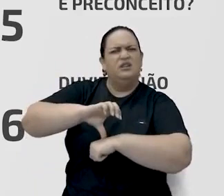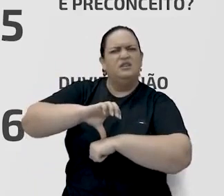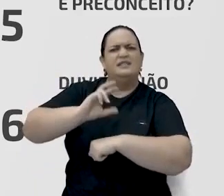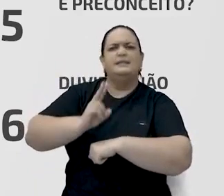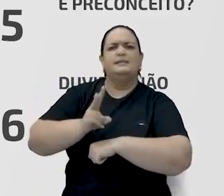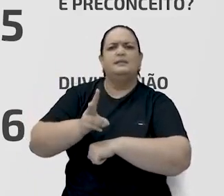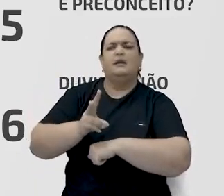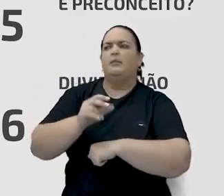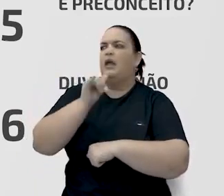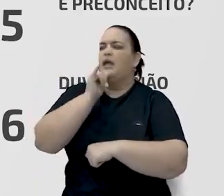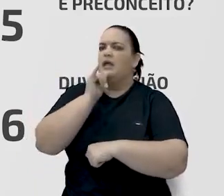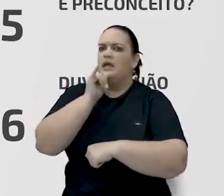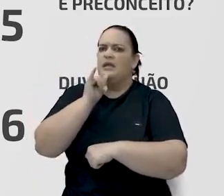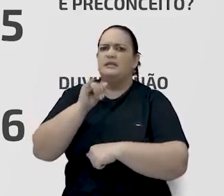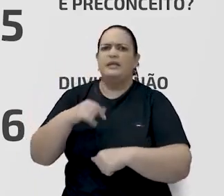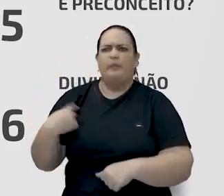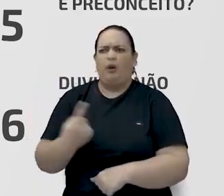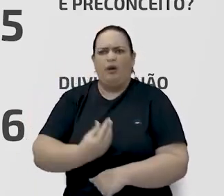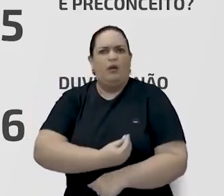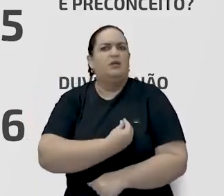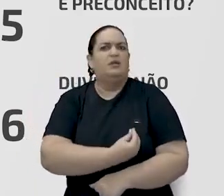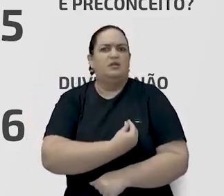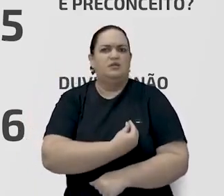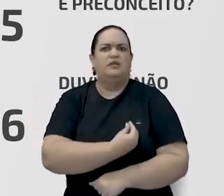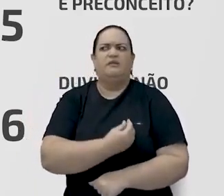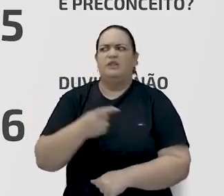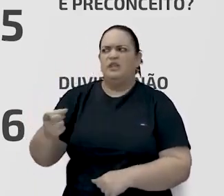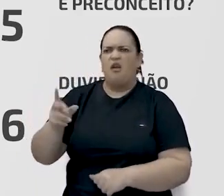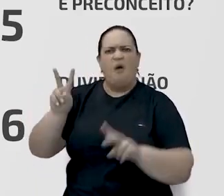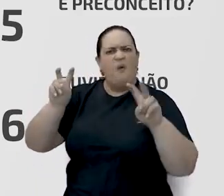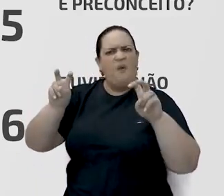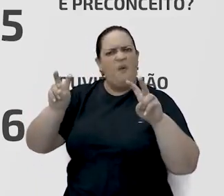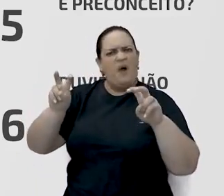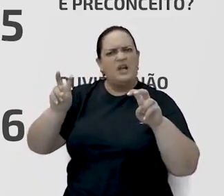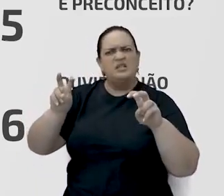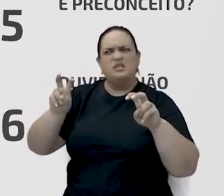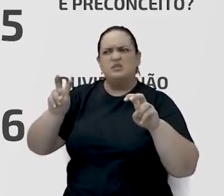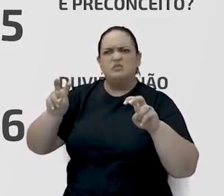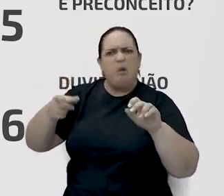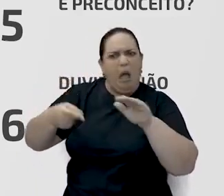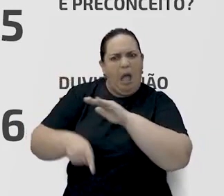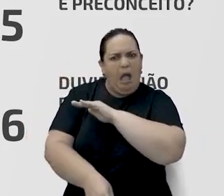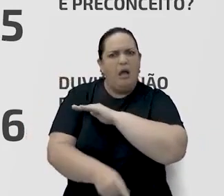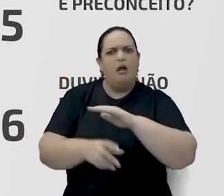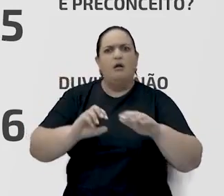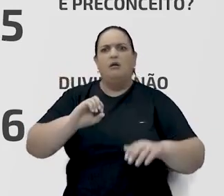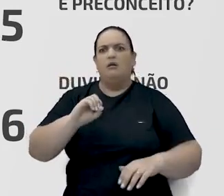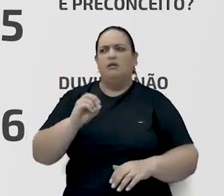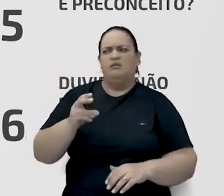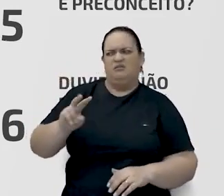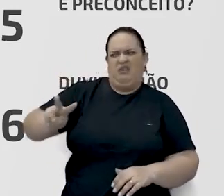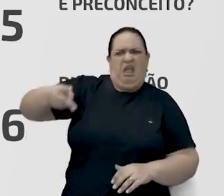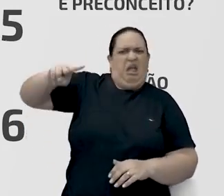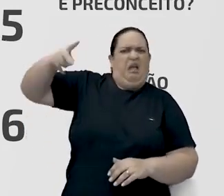ou na nossa vida. Se é algo muito impactante e não tem nenhum outro lugar,